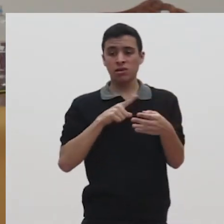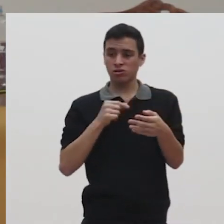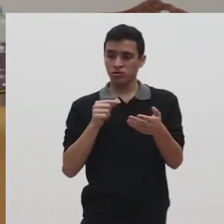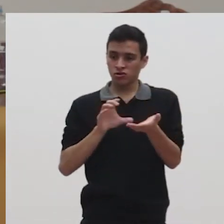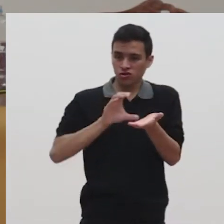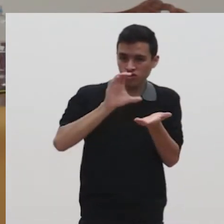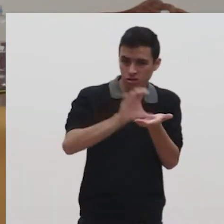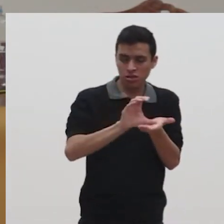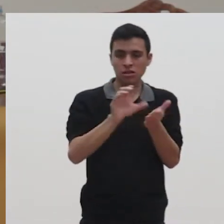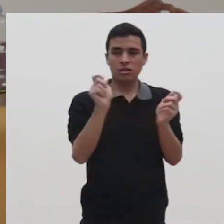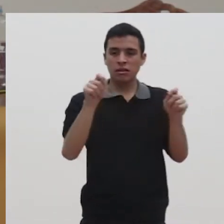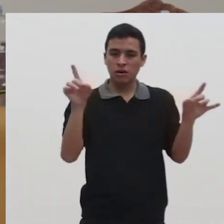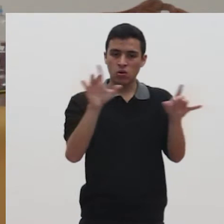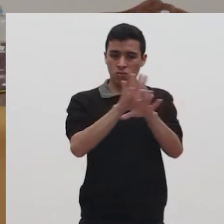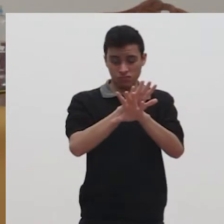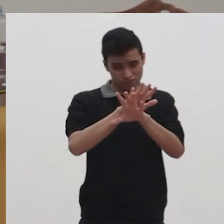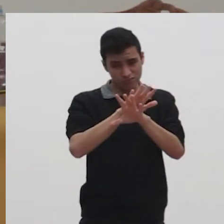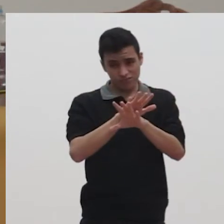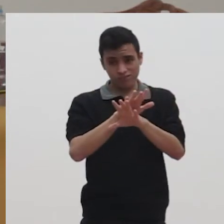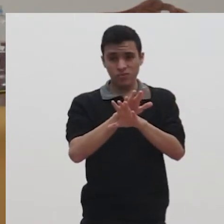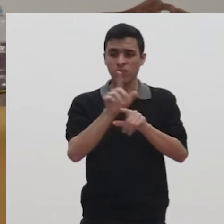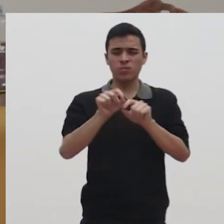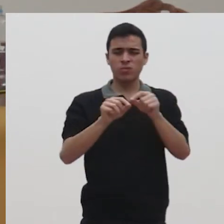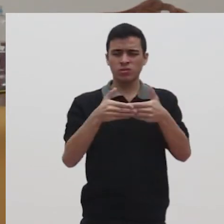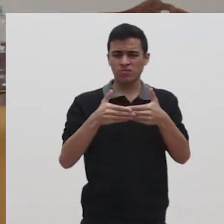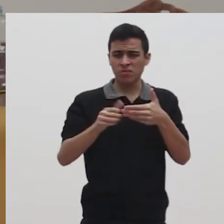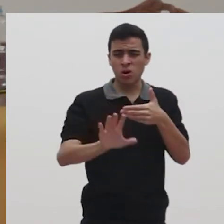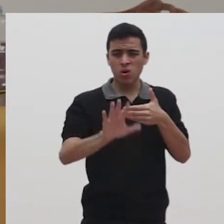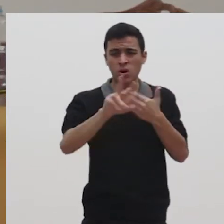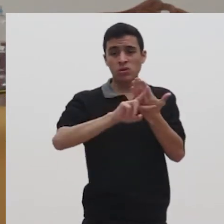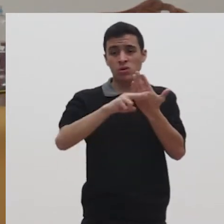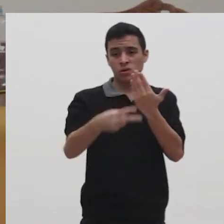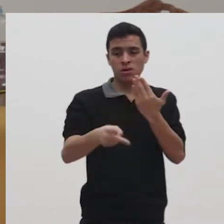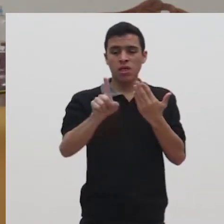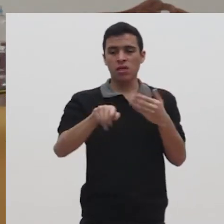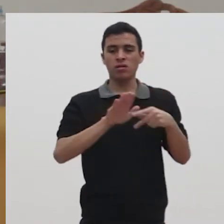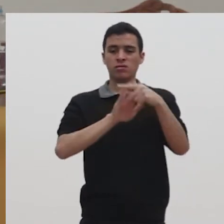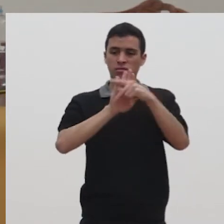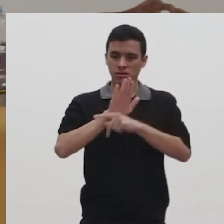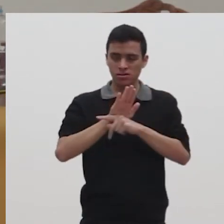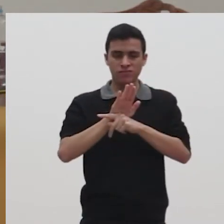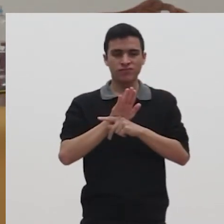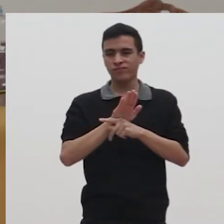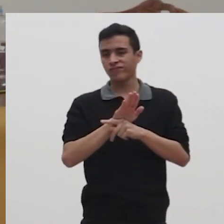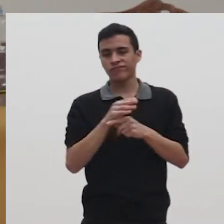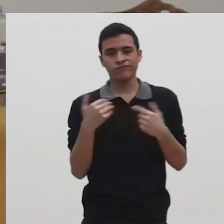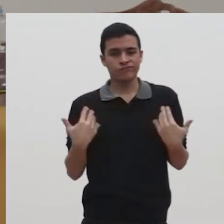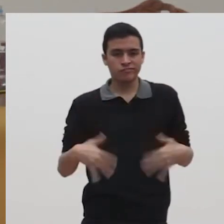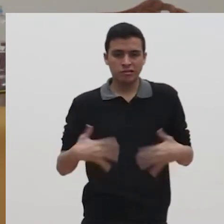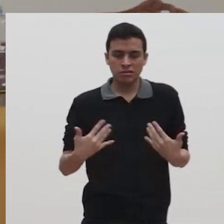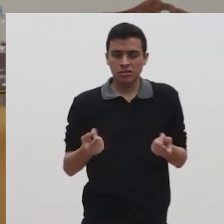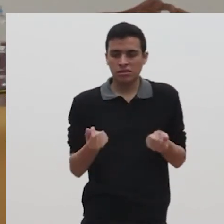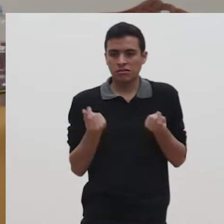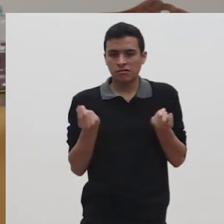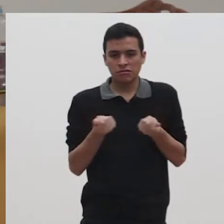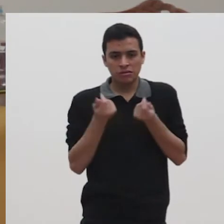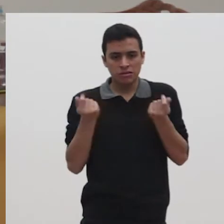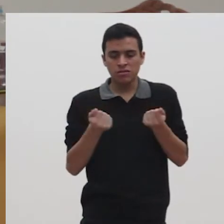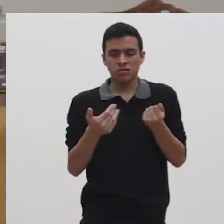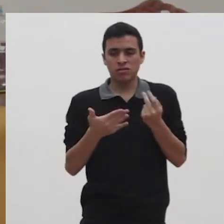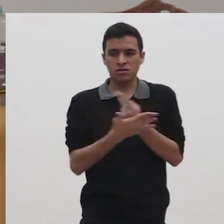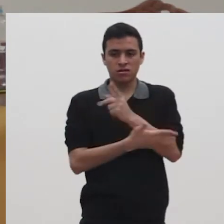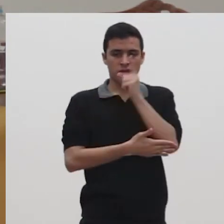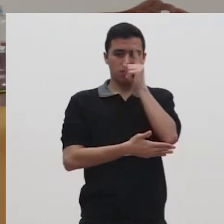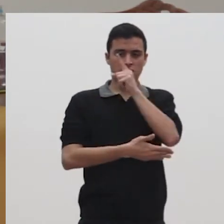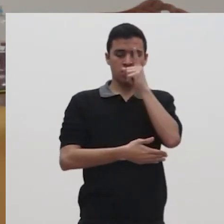orçamento previsto para serem concluídas. Isso resulta do quê? De um planejamento completamente